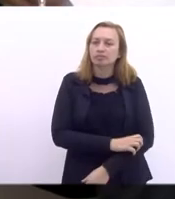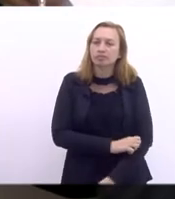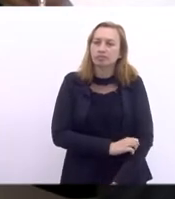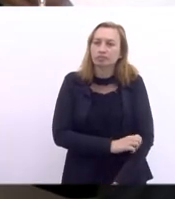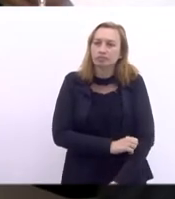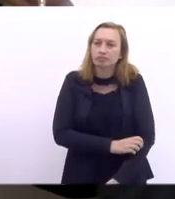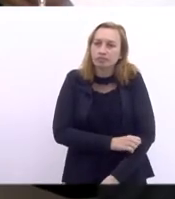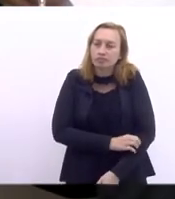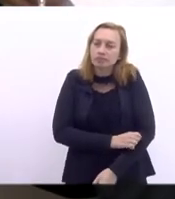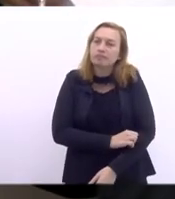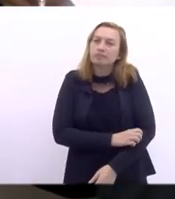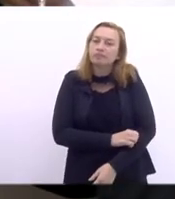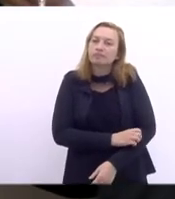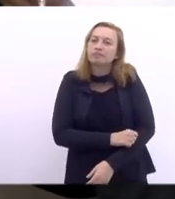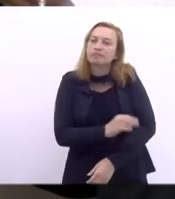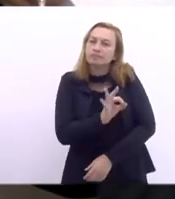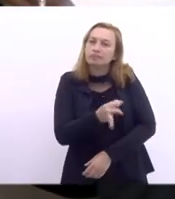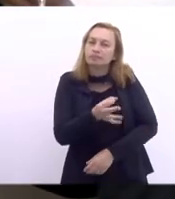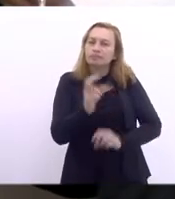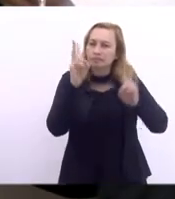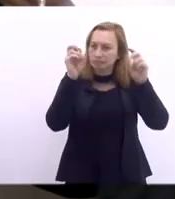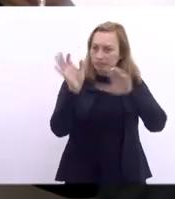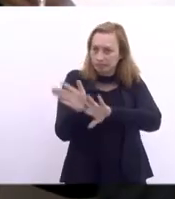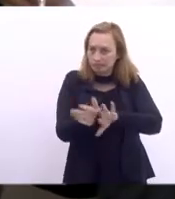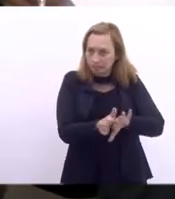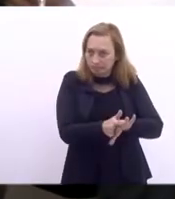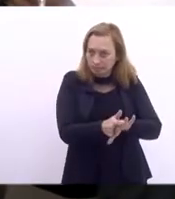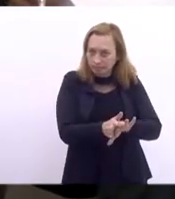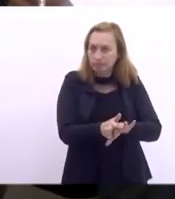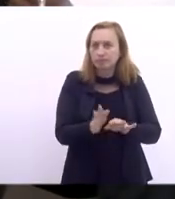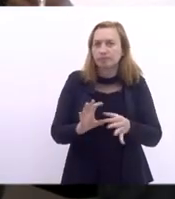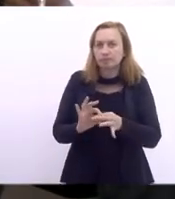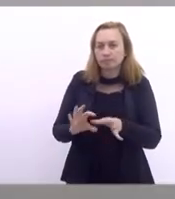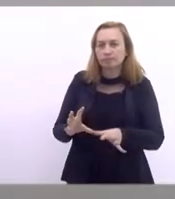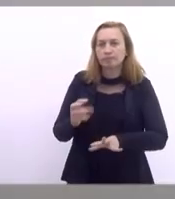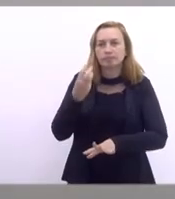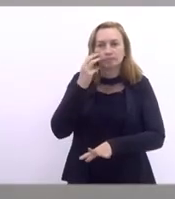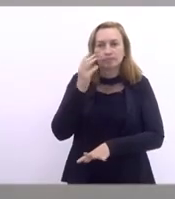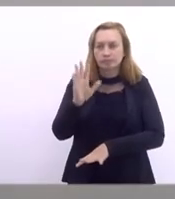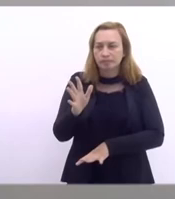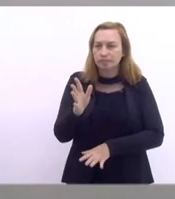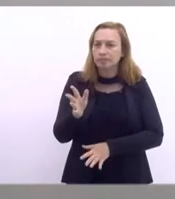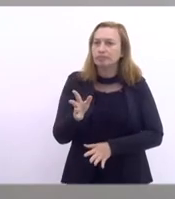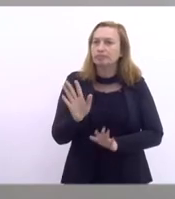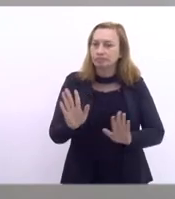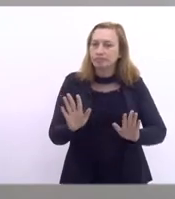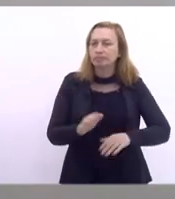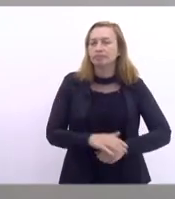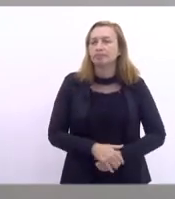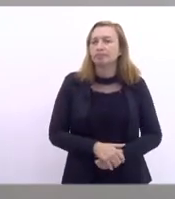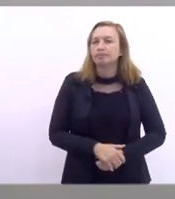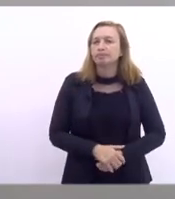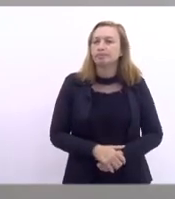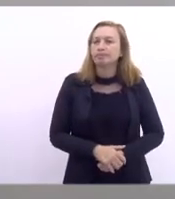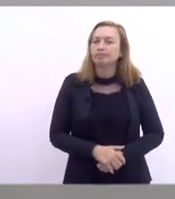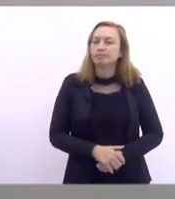é justamente sobre como vem só vou passar na Rodrigo só convém assinalar que